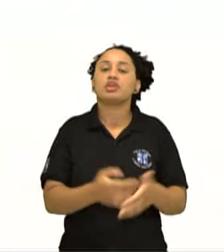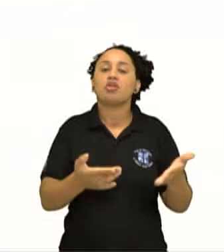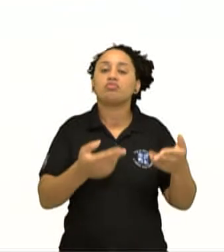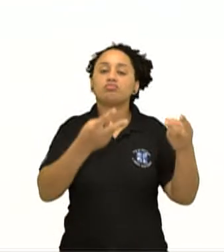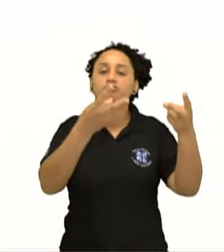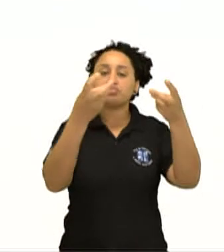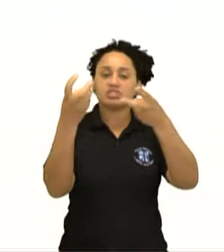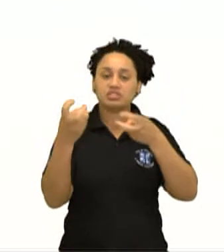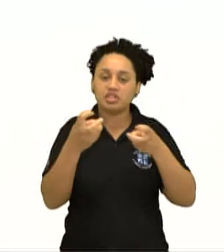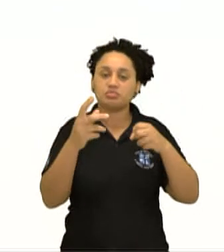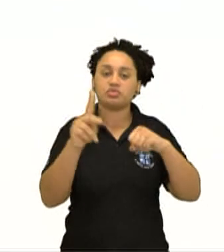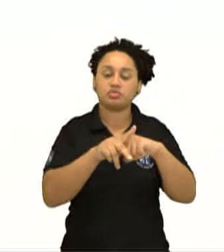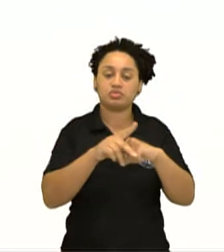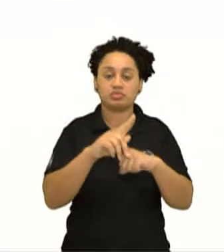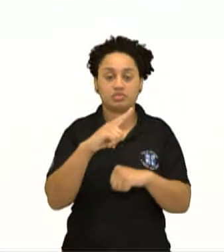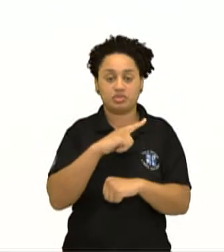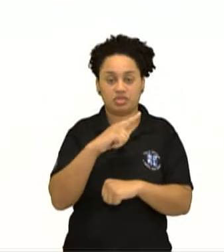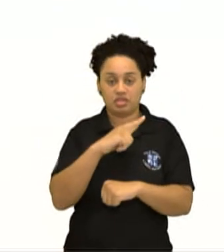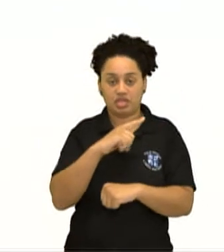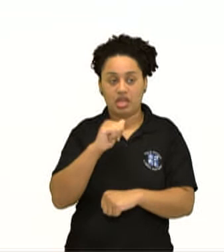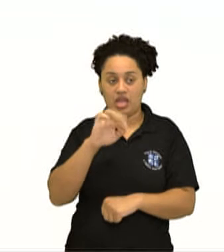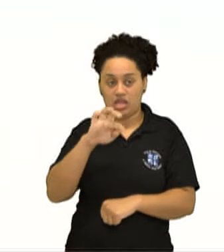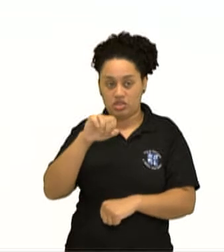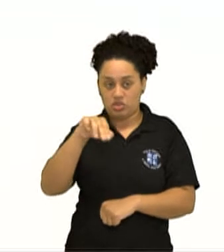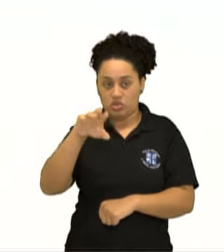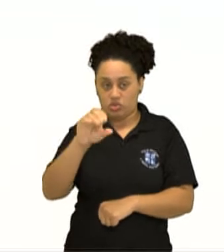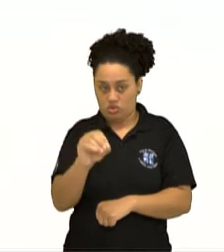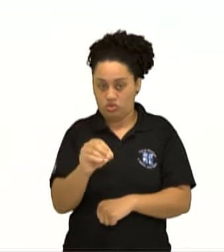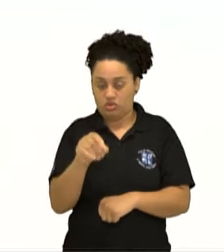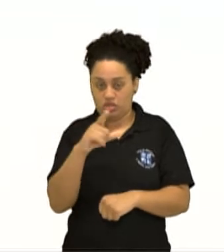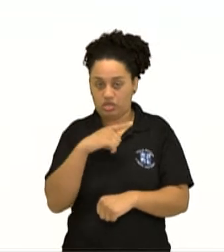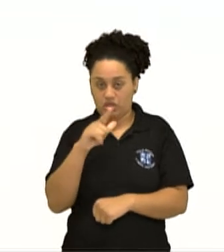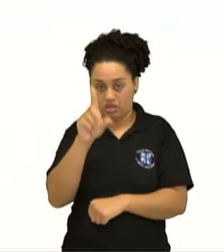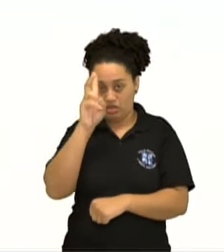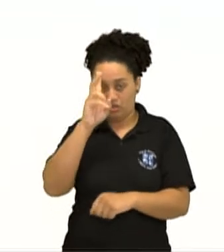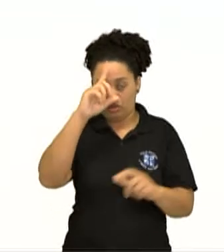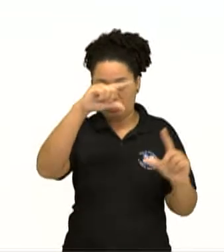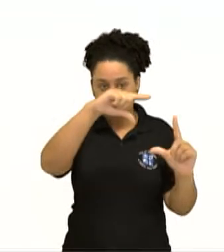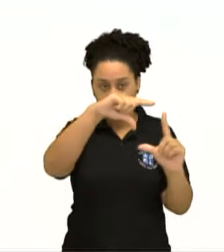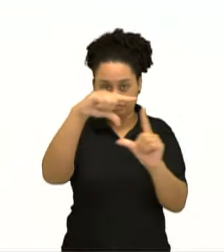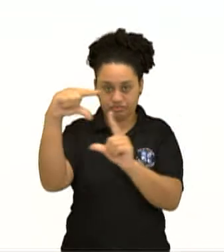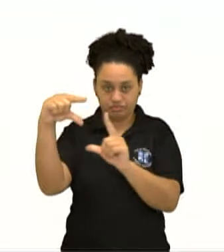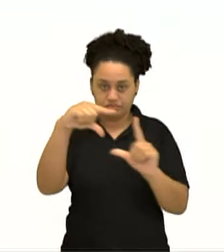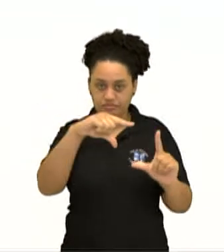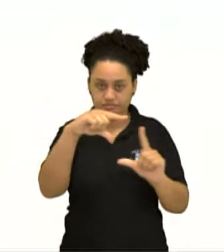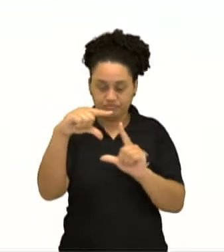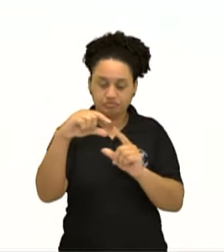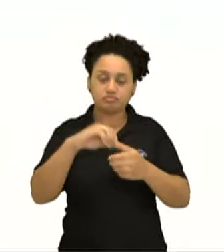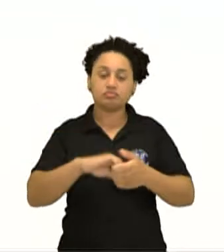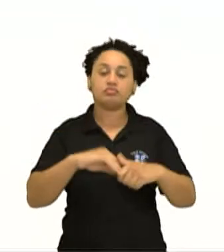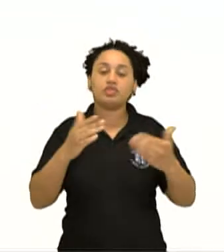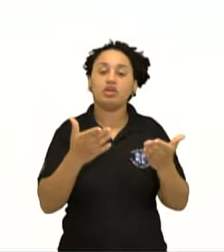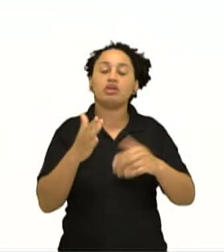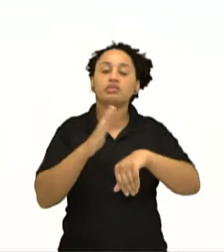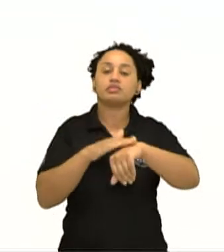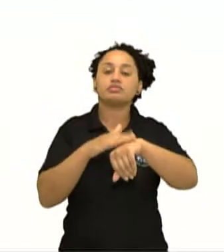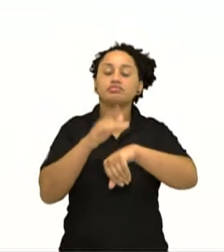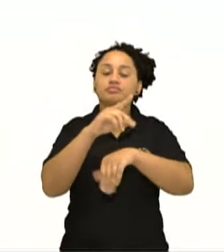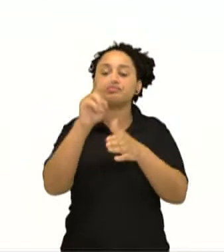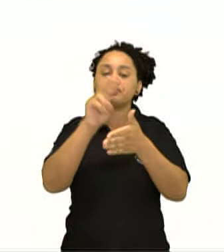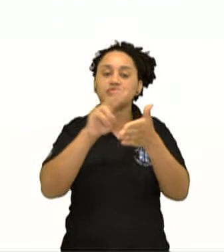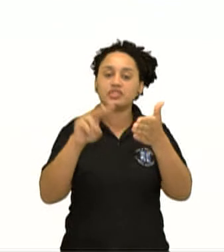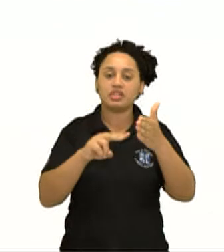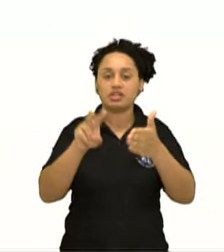o pronombre possessivo átono de la historieta. Então, eu vou dar um tempo para vocês fazerem a leitura